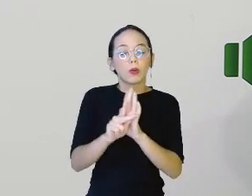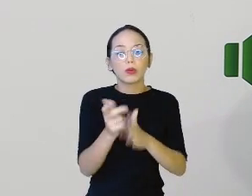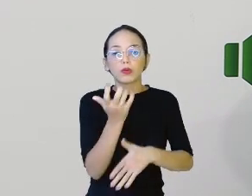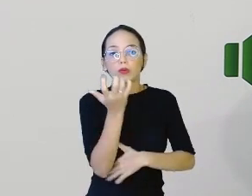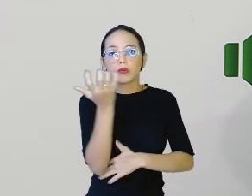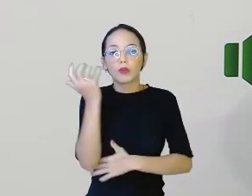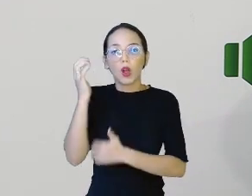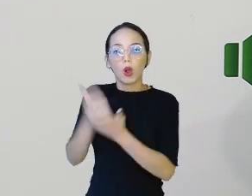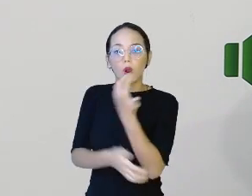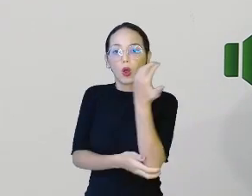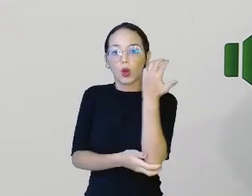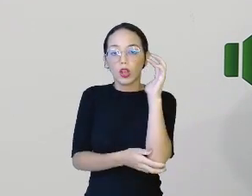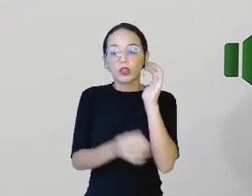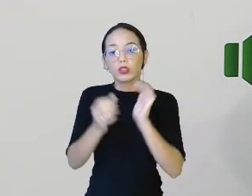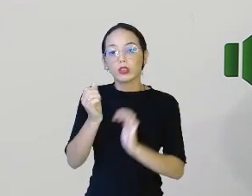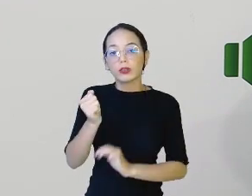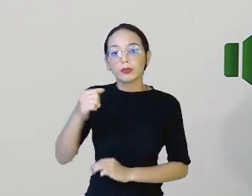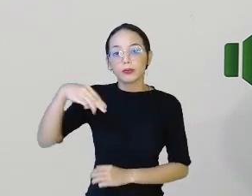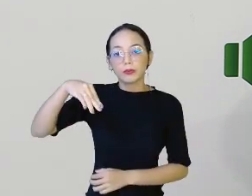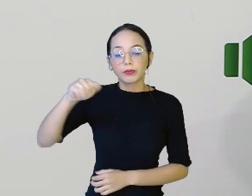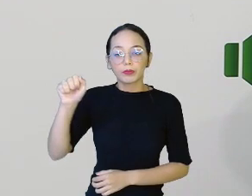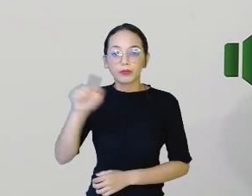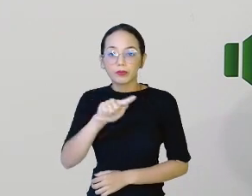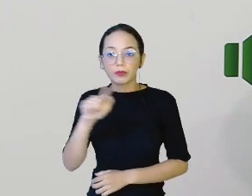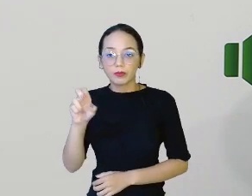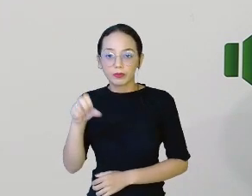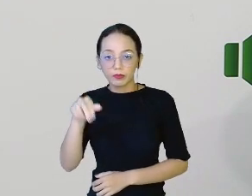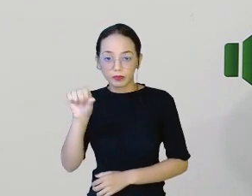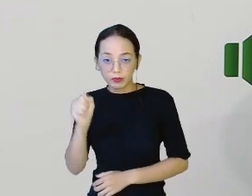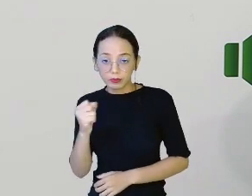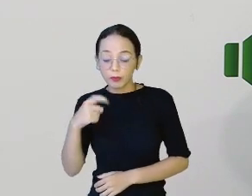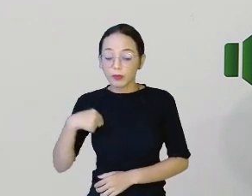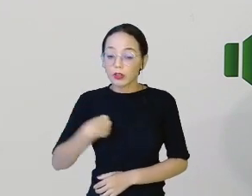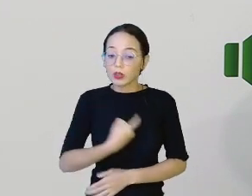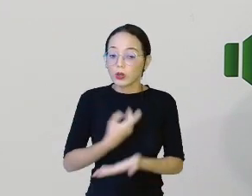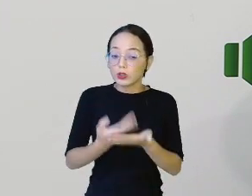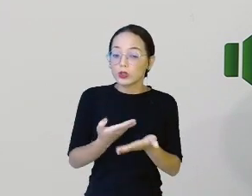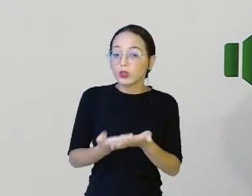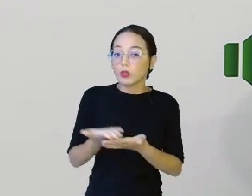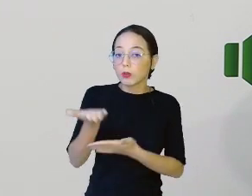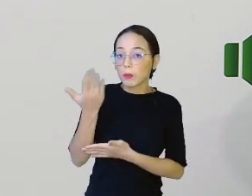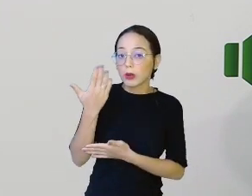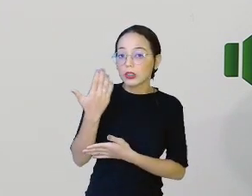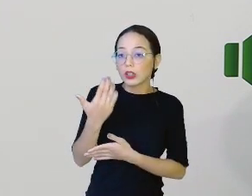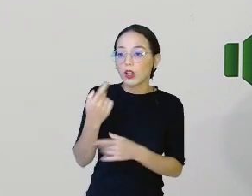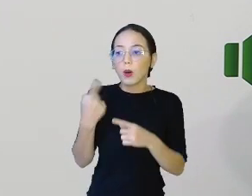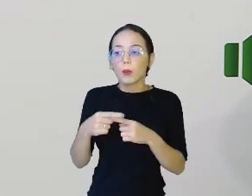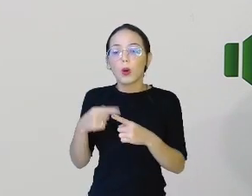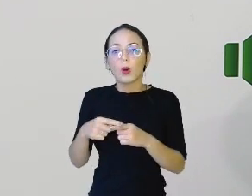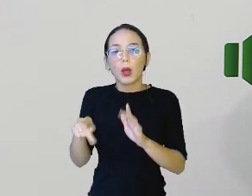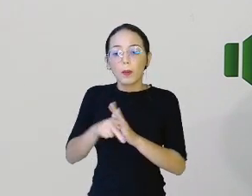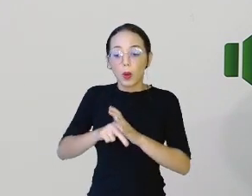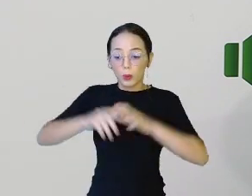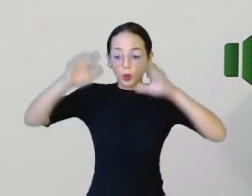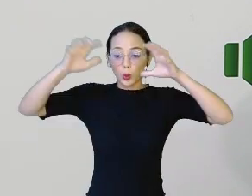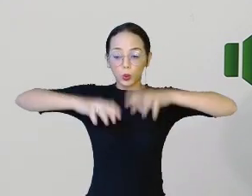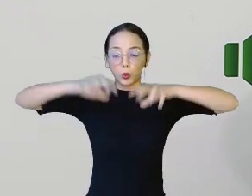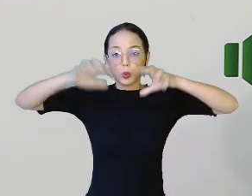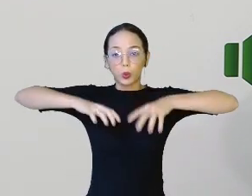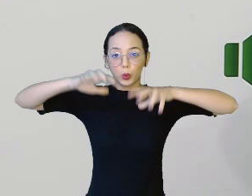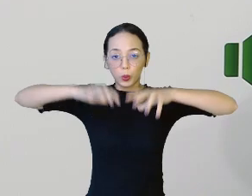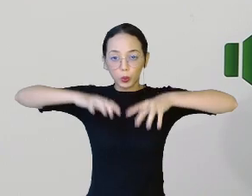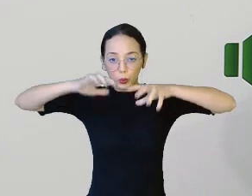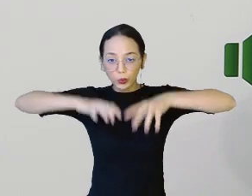floresta amazônica. E nós vimos nas aulas anteriores que, porque lá chove